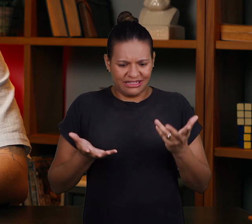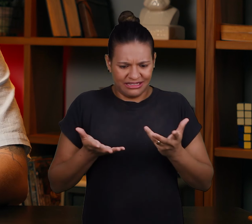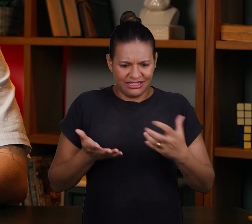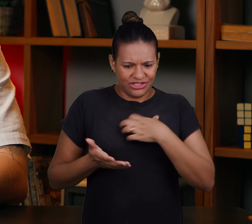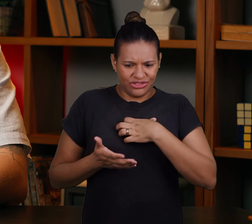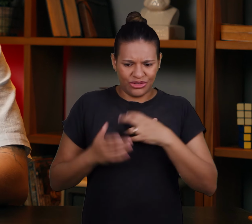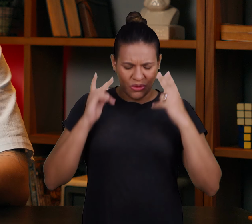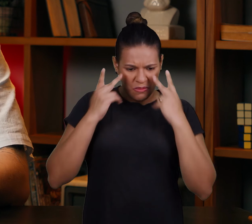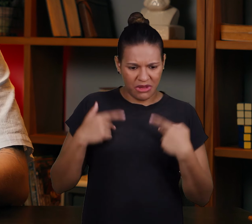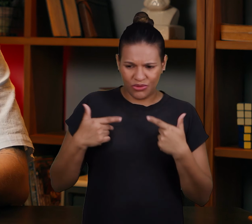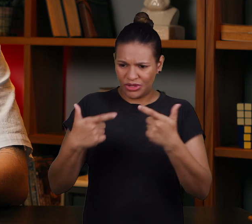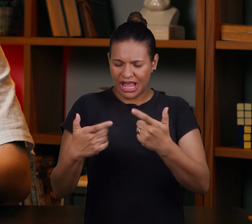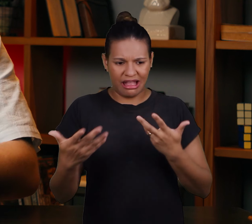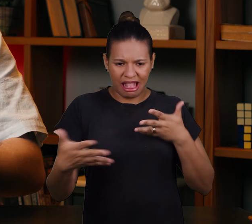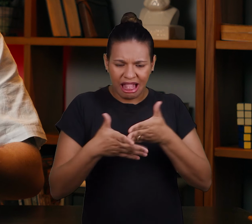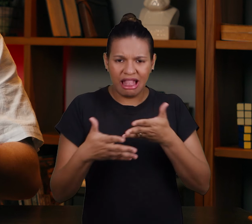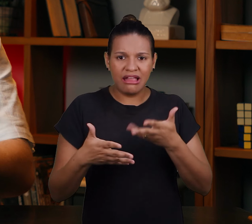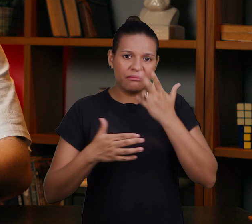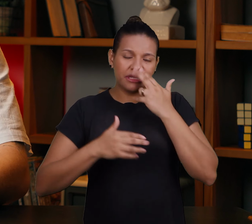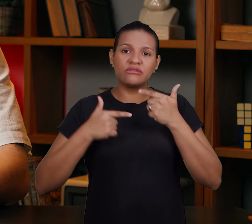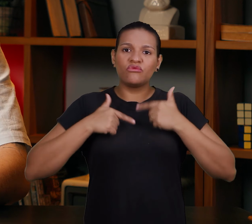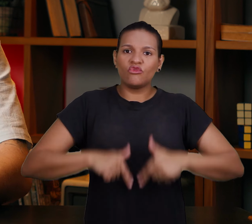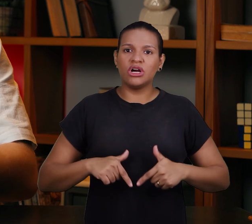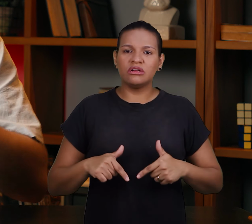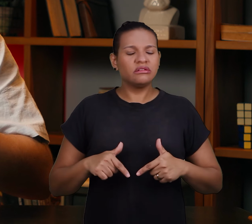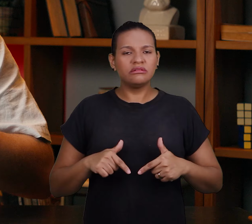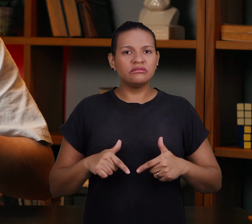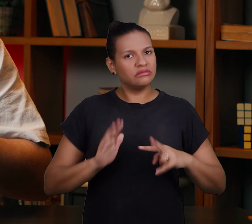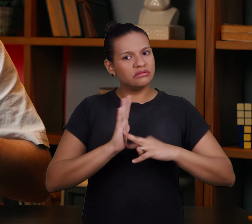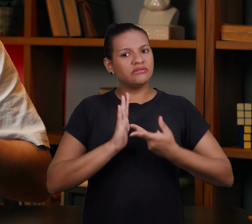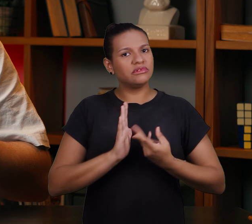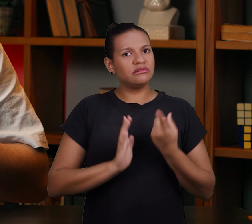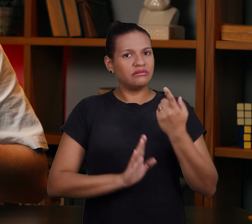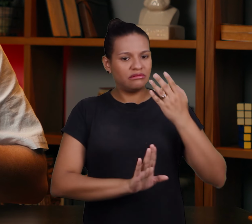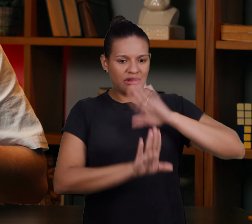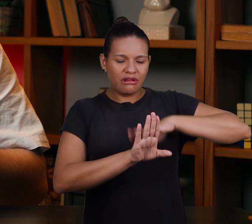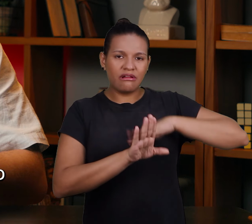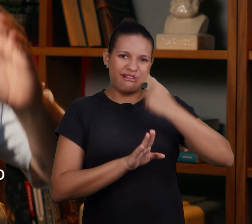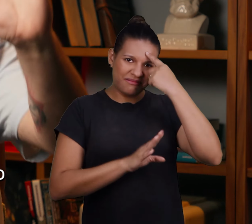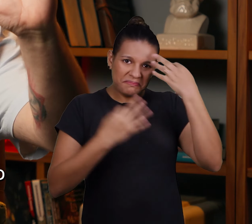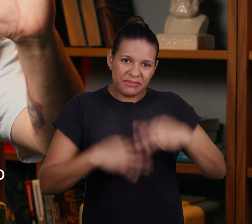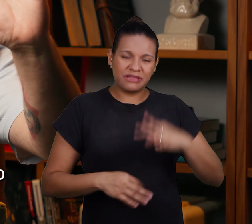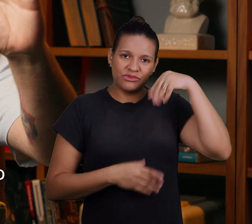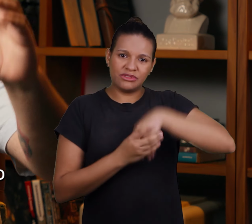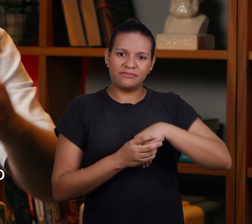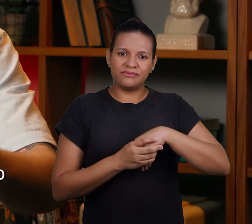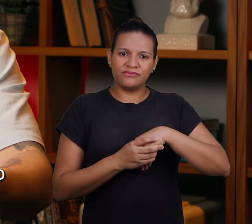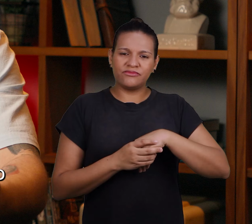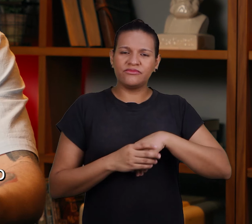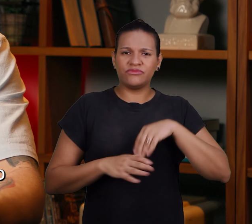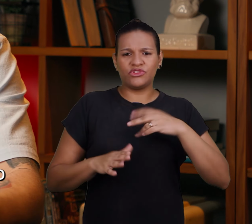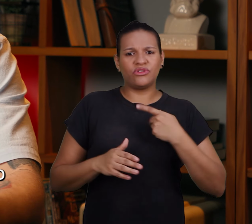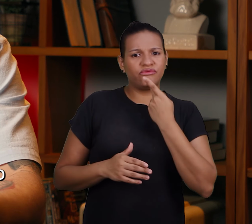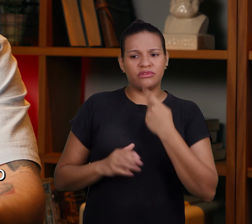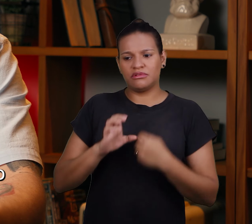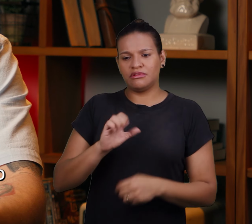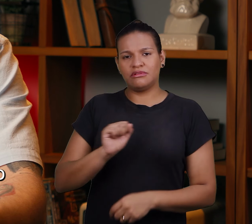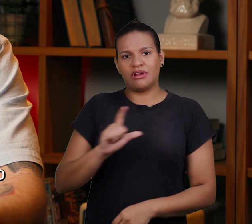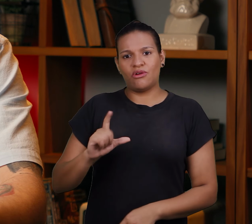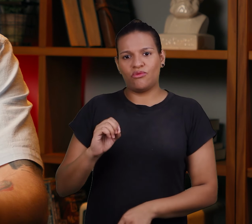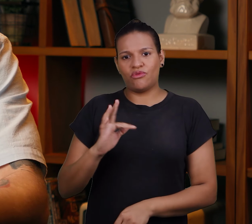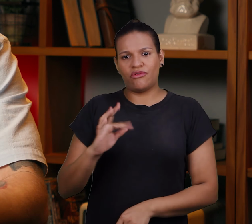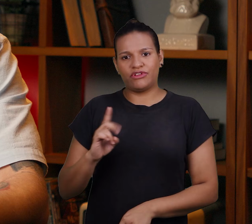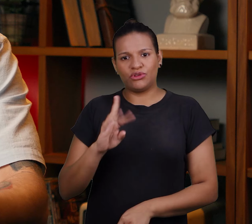água. Inclusive, o momento que você se declara neutro é o que você está mais encharcado em ideologia. Veja bem, eu não tô falando para não jogar Call of